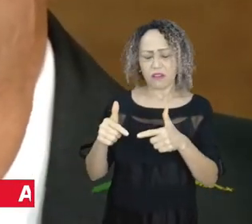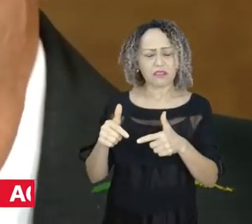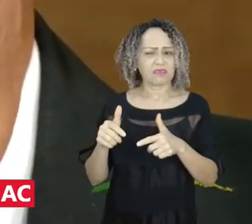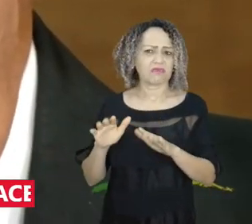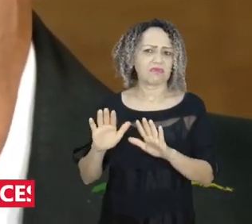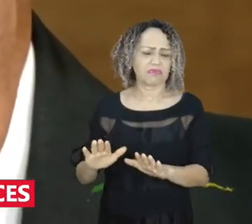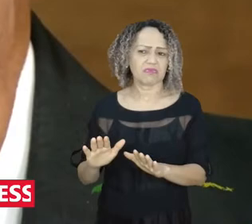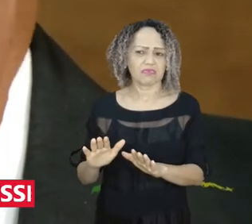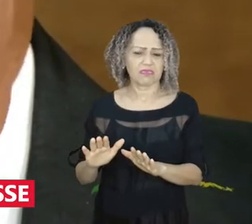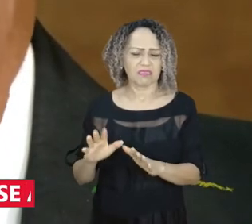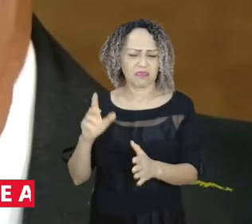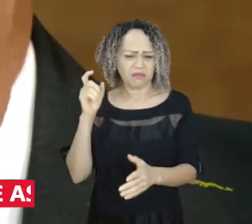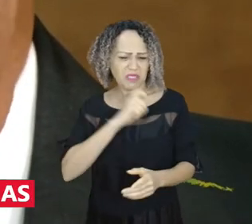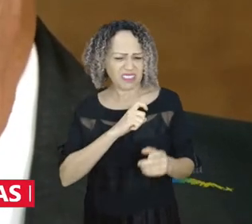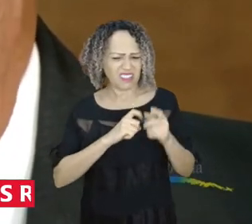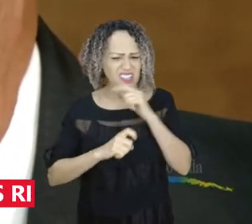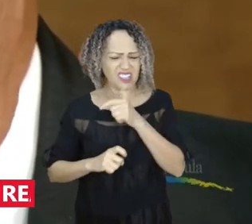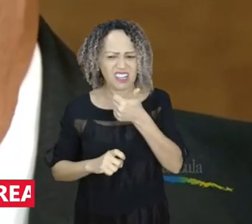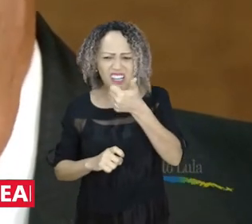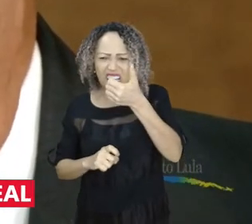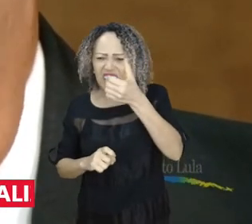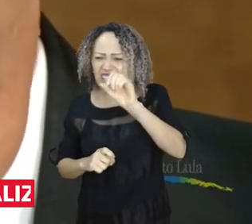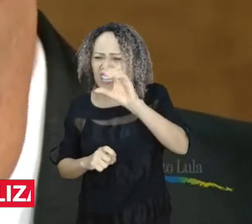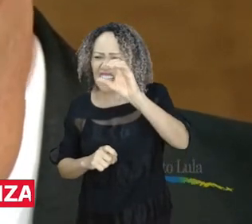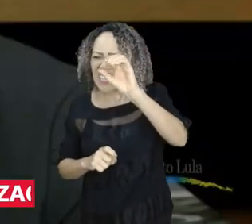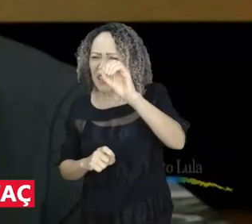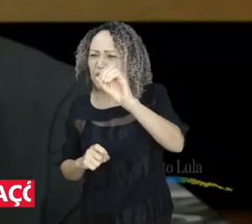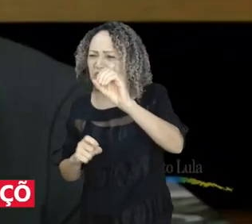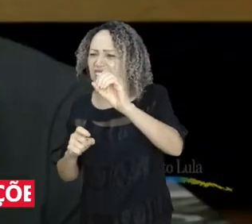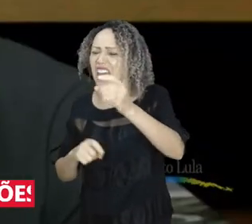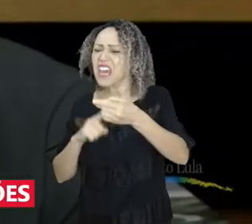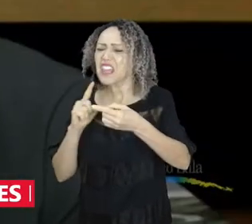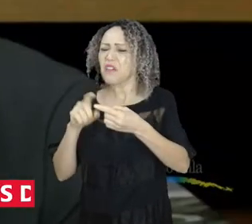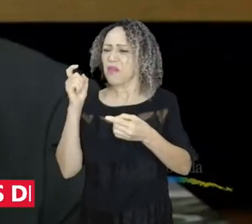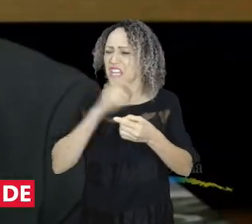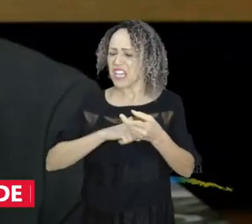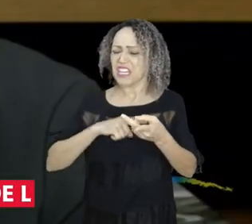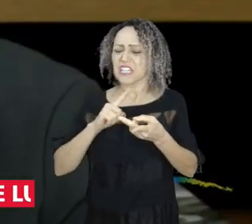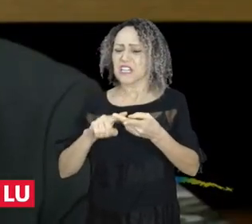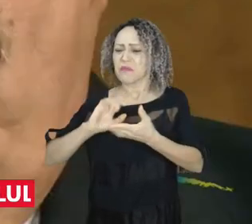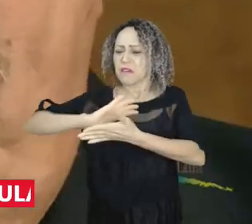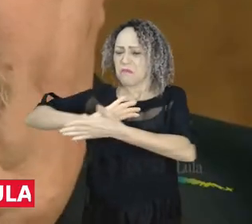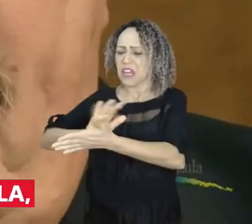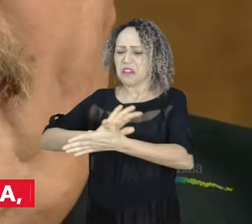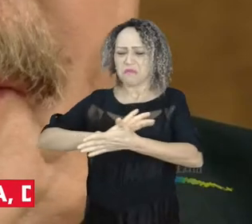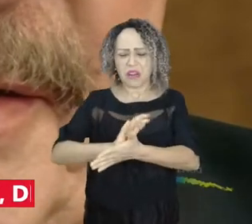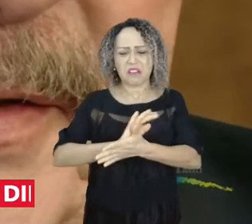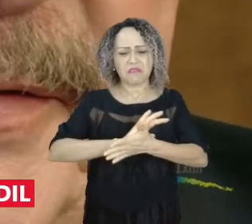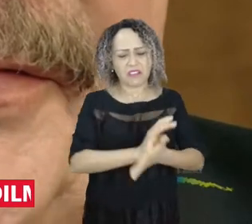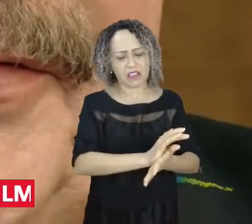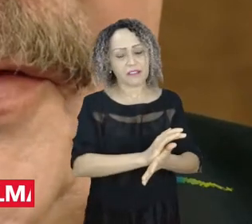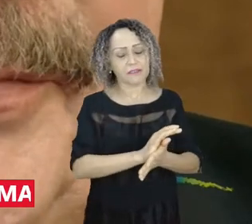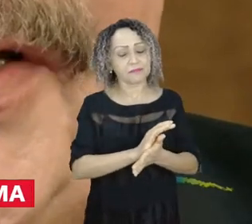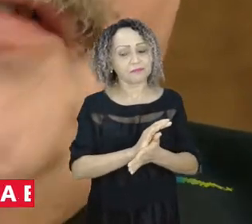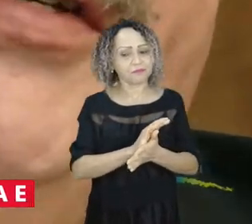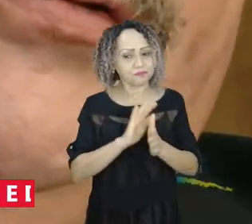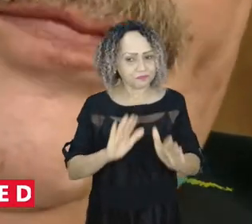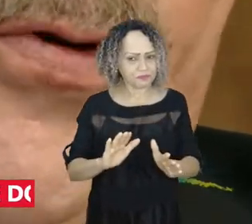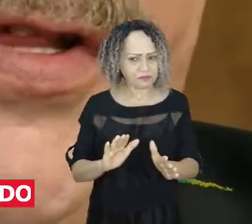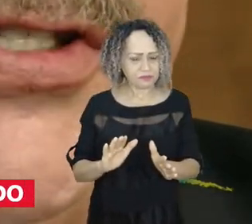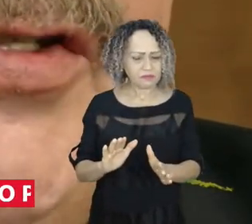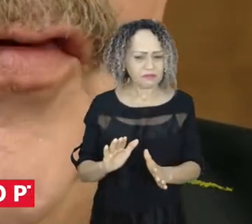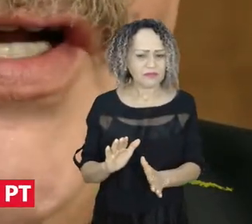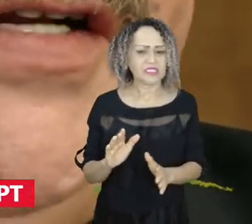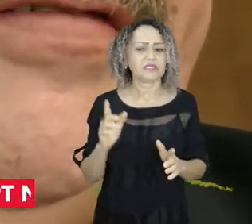inverdade e 100% de preconceito ao mesmo tempo. E não foi fácil, foi uma dura. Se 10